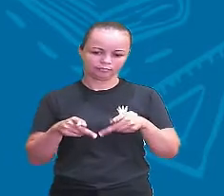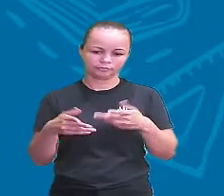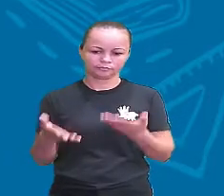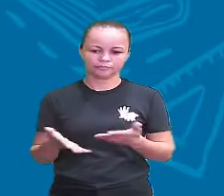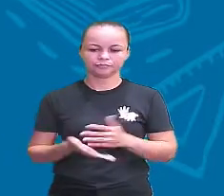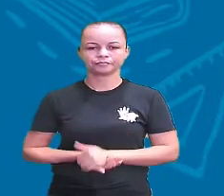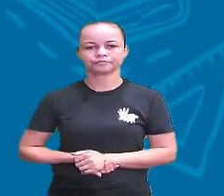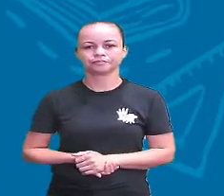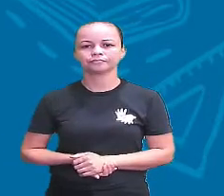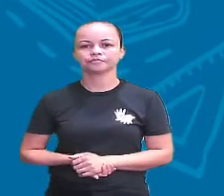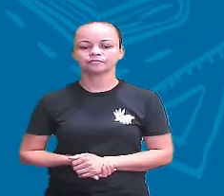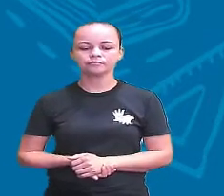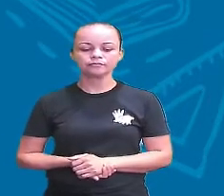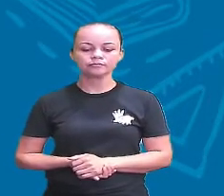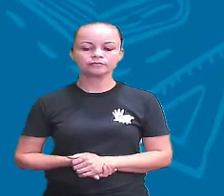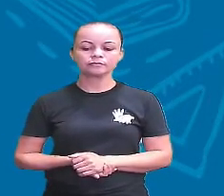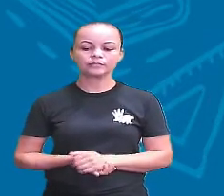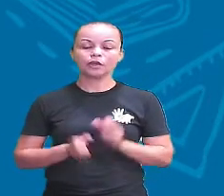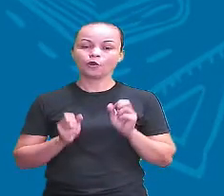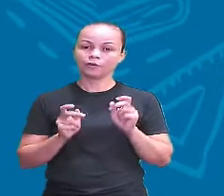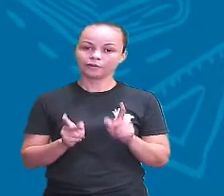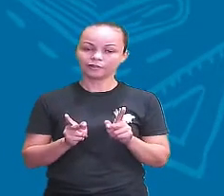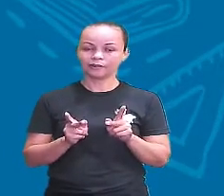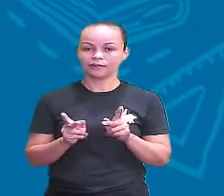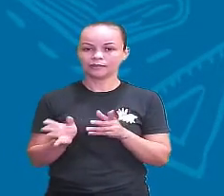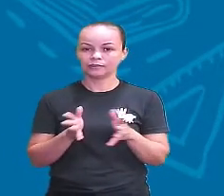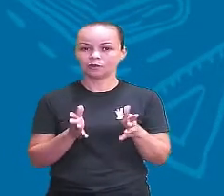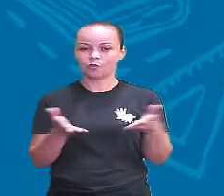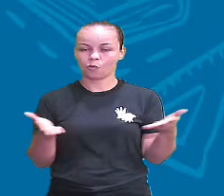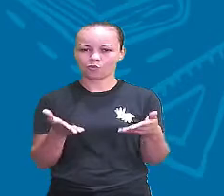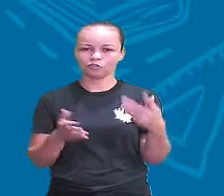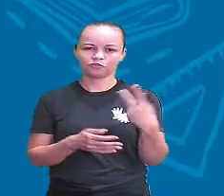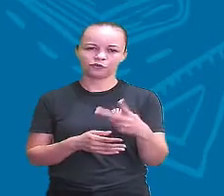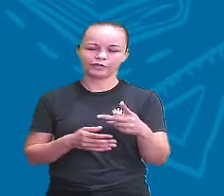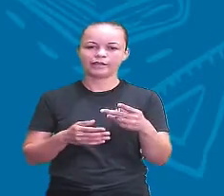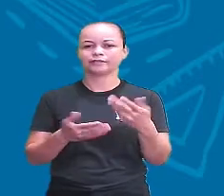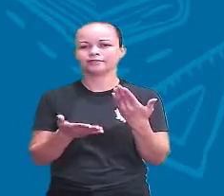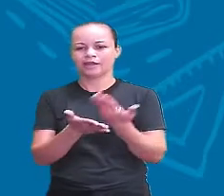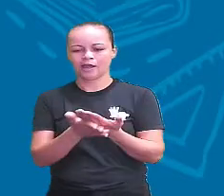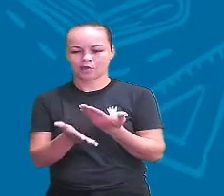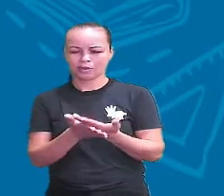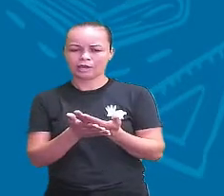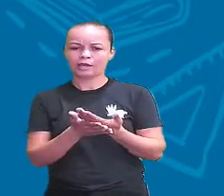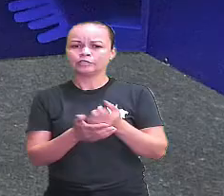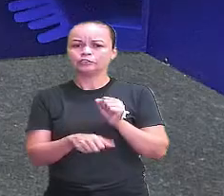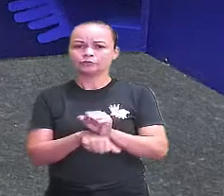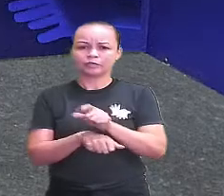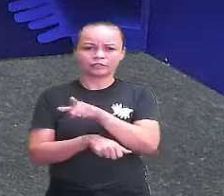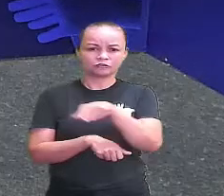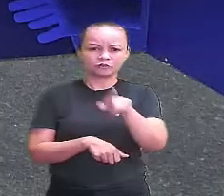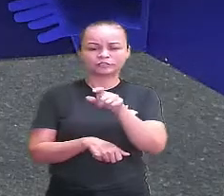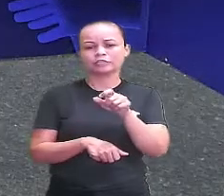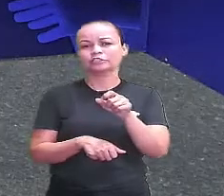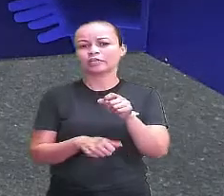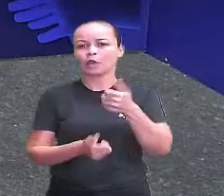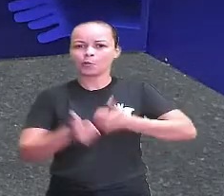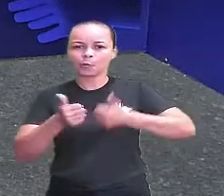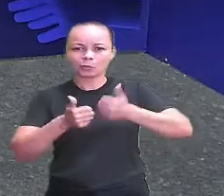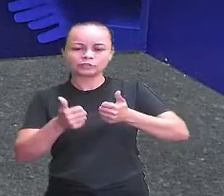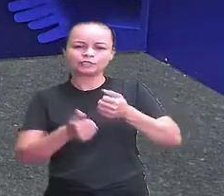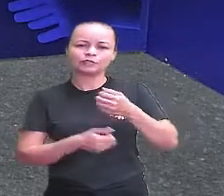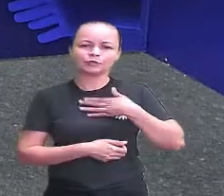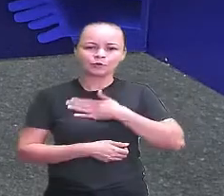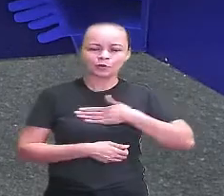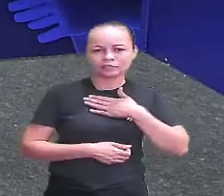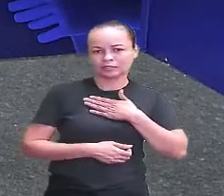Ok? Pronto, minha gente. E essa foi a nossa aula de hoje. Espero que vocês tenham curtido e gostado bastante. A gente falou sobre